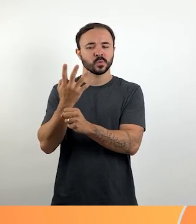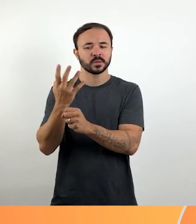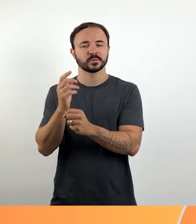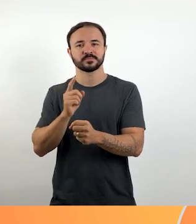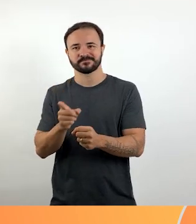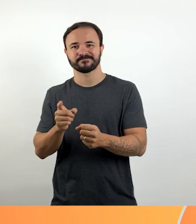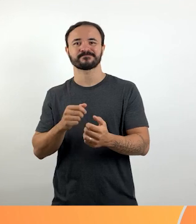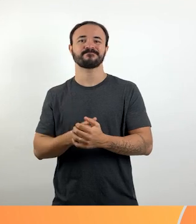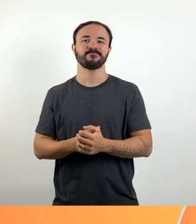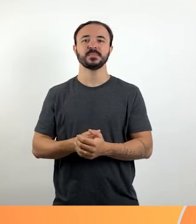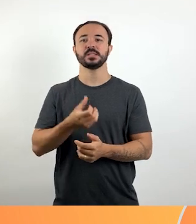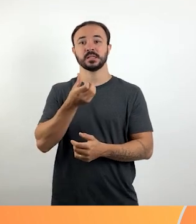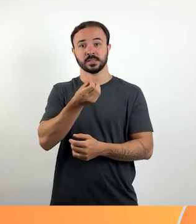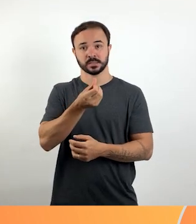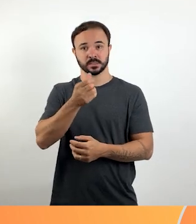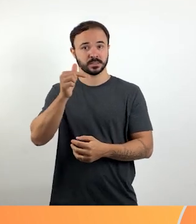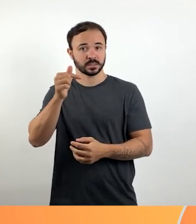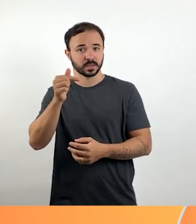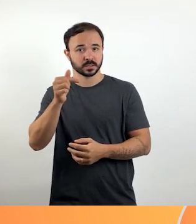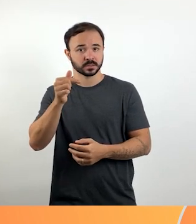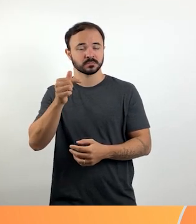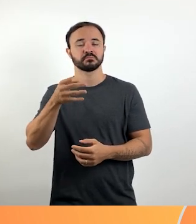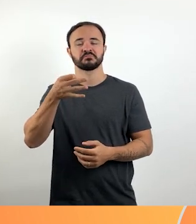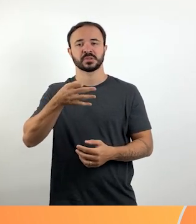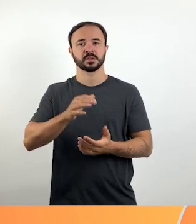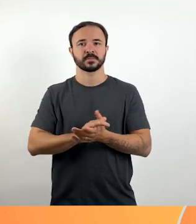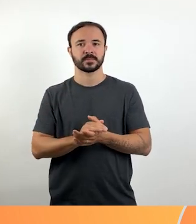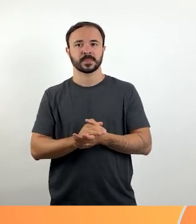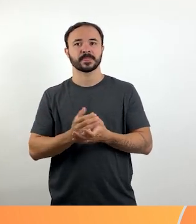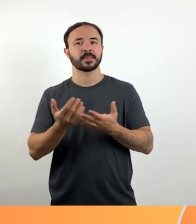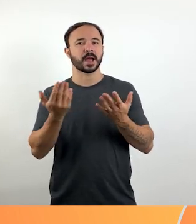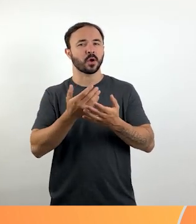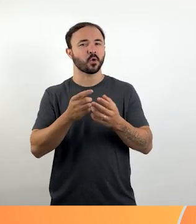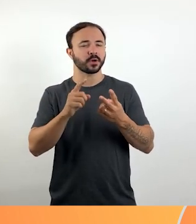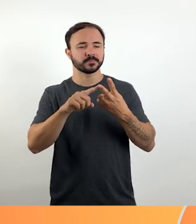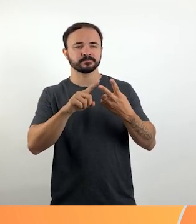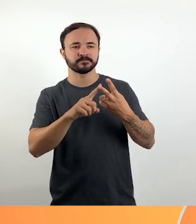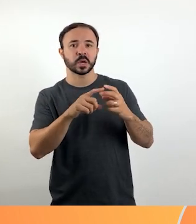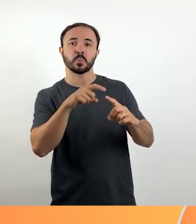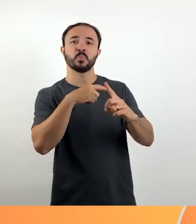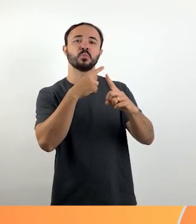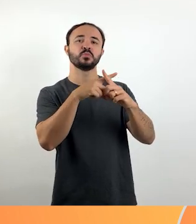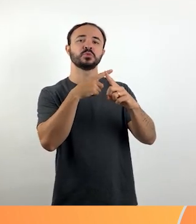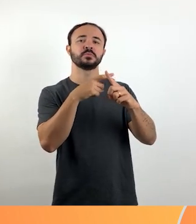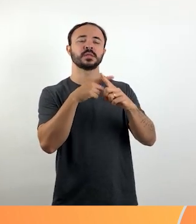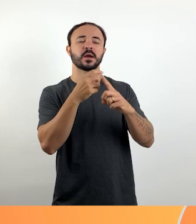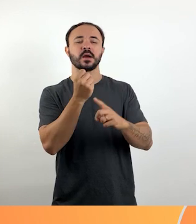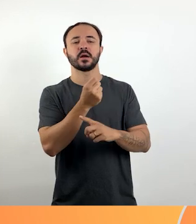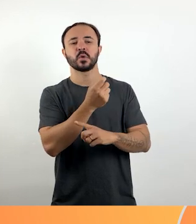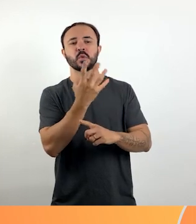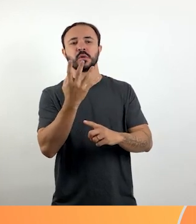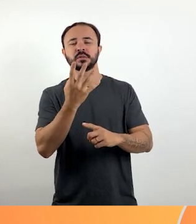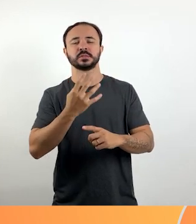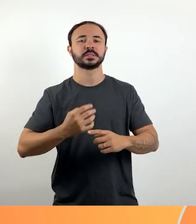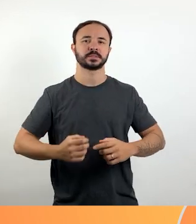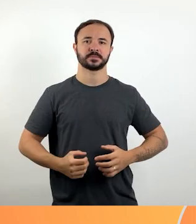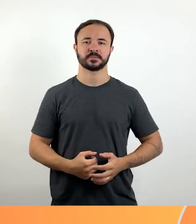soma 67. Resta ver se essa multiplicação dá certo. Vamos multiplicar. 32